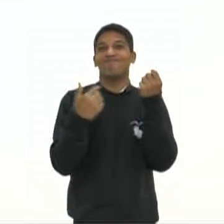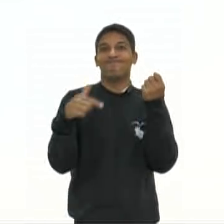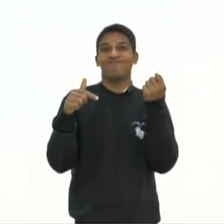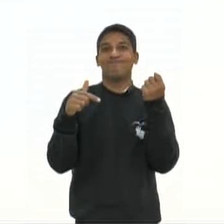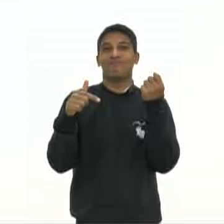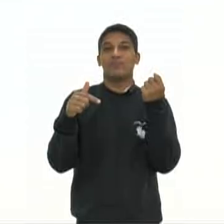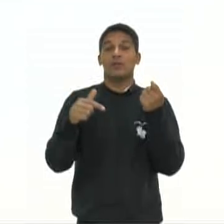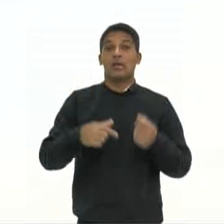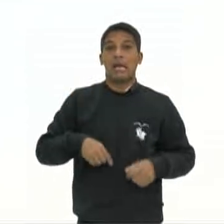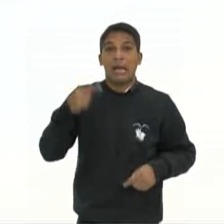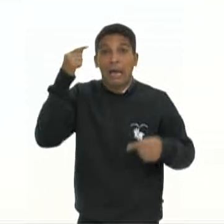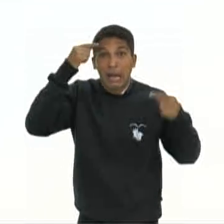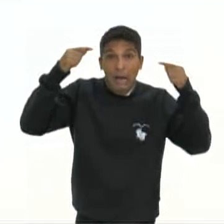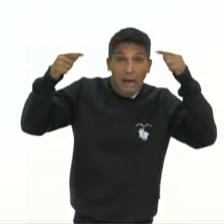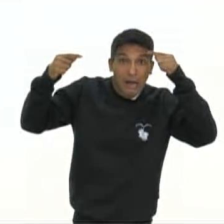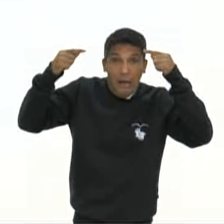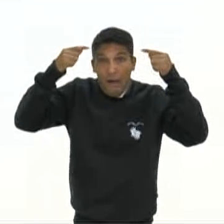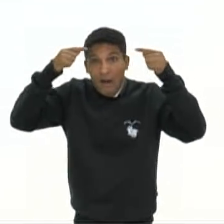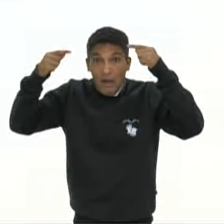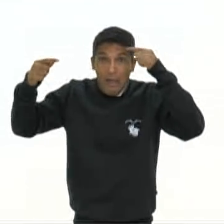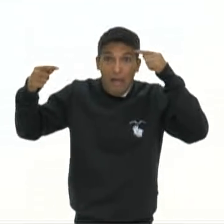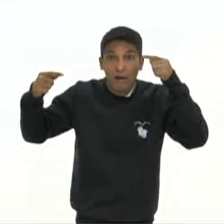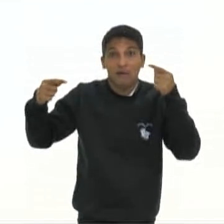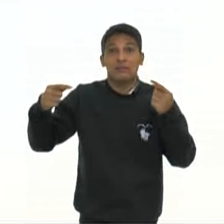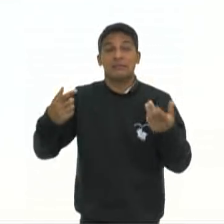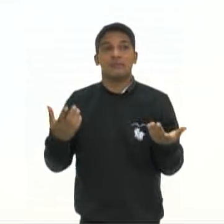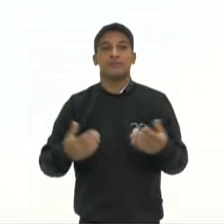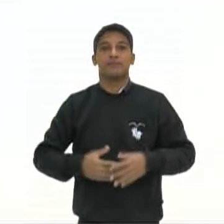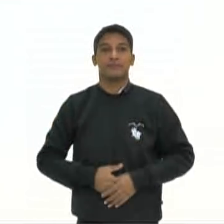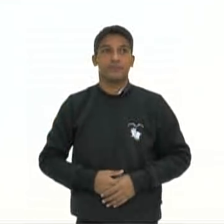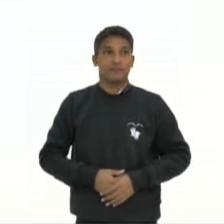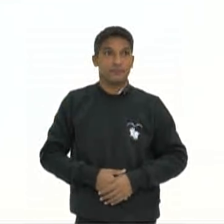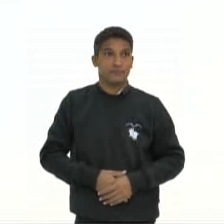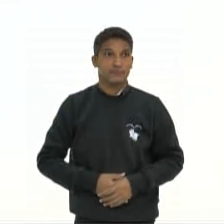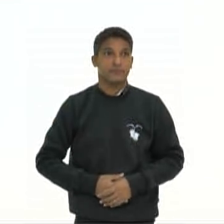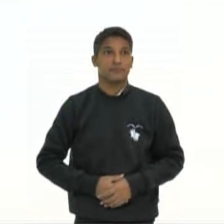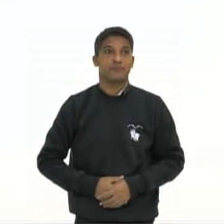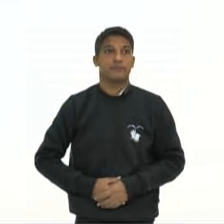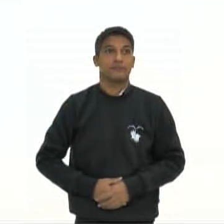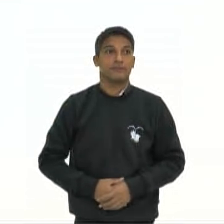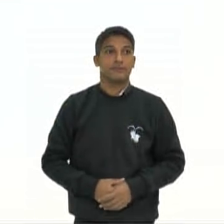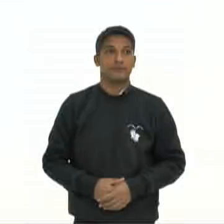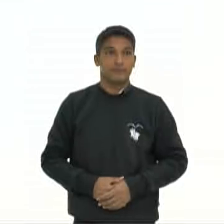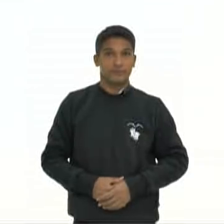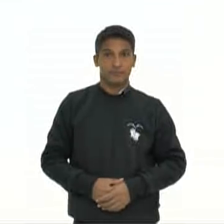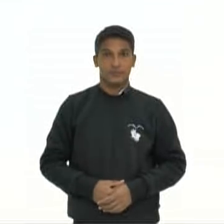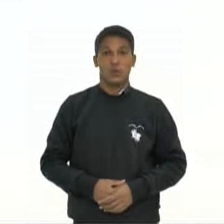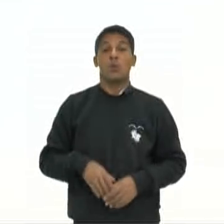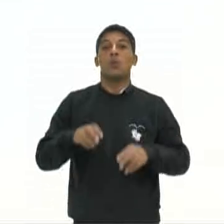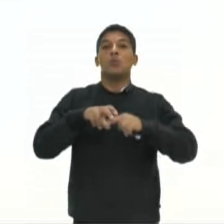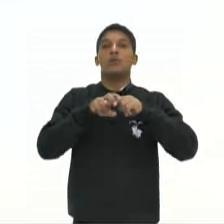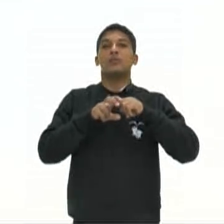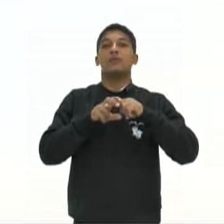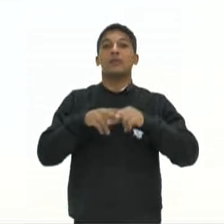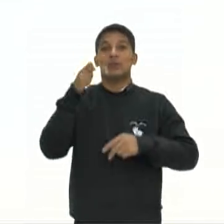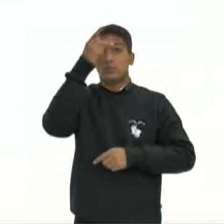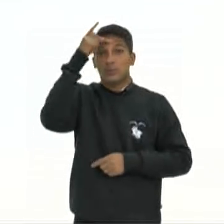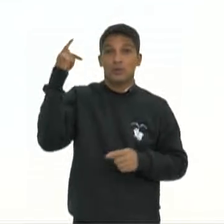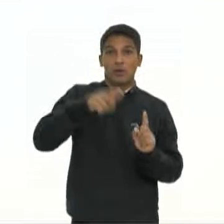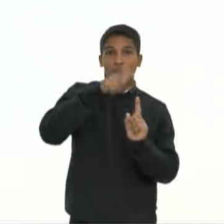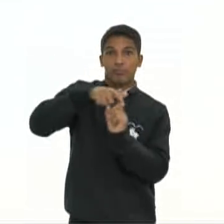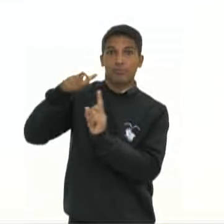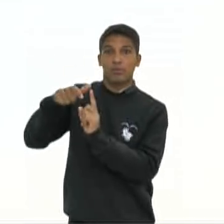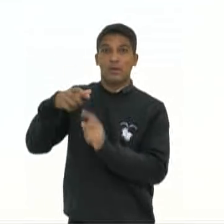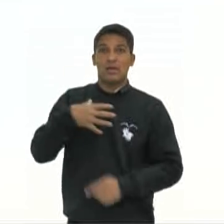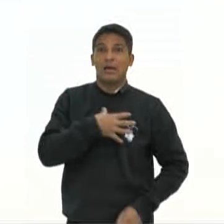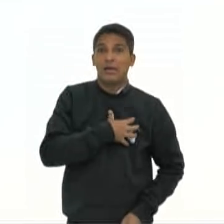determina o essencial de suas atitudes, é o sentimento de sua insegurança.